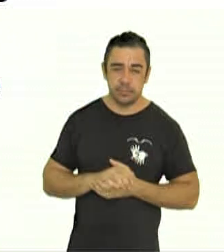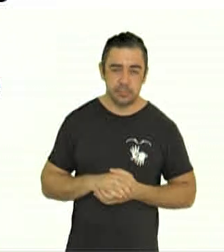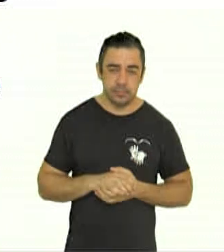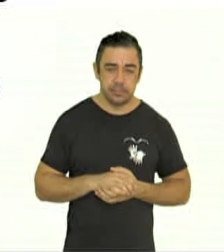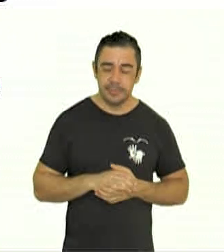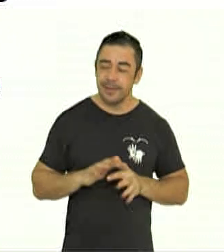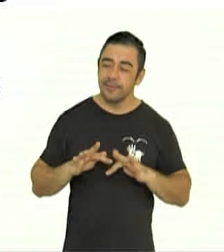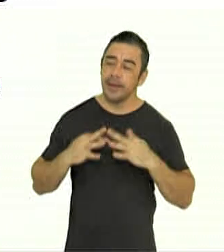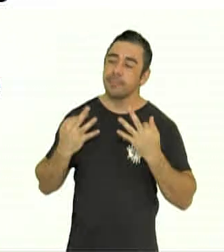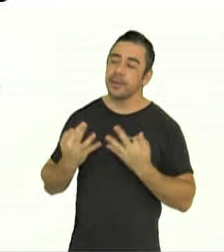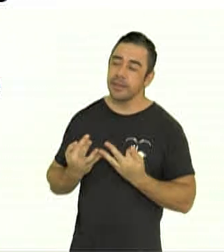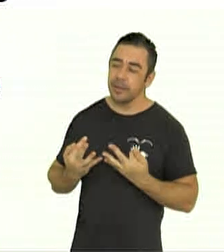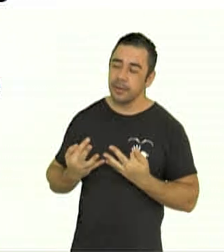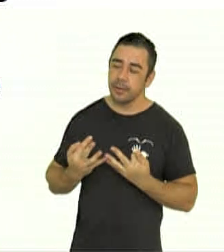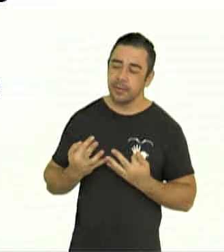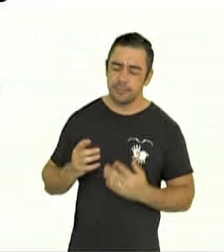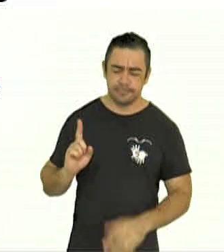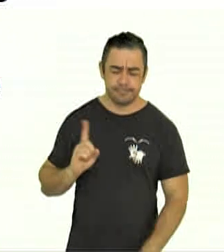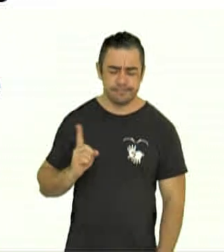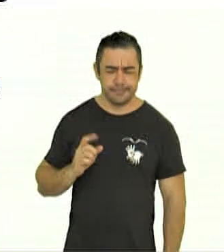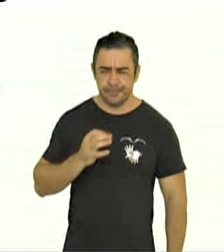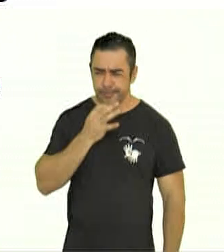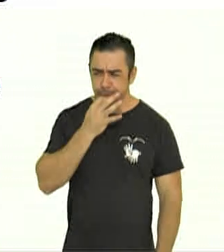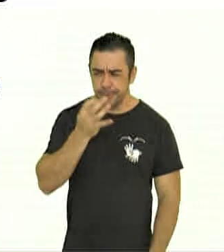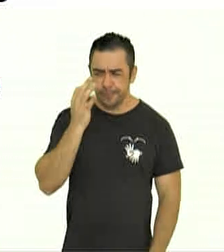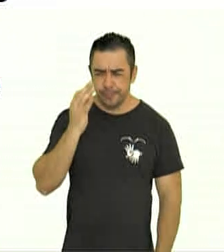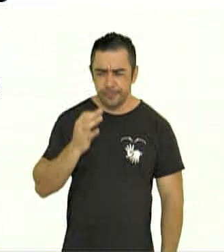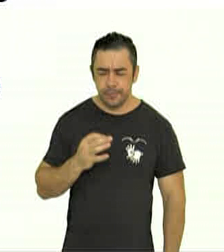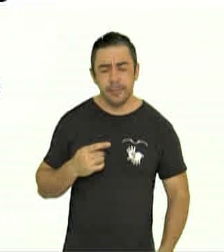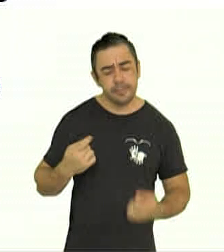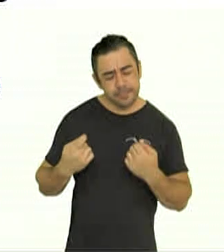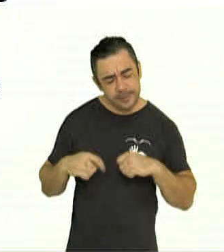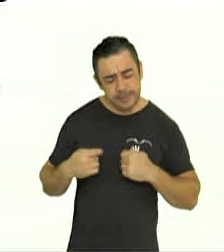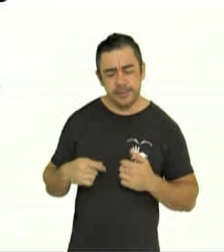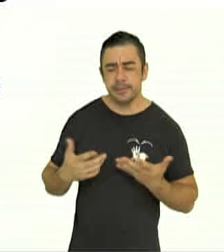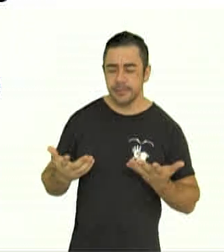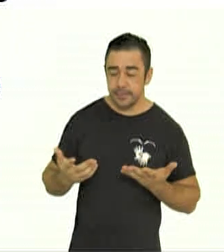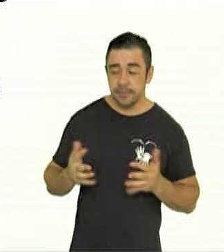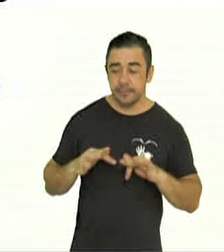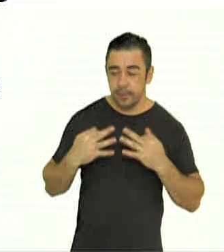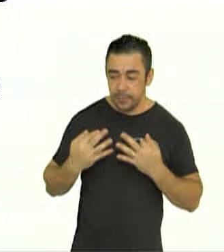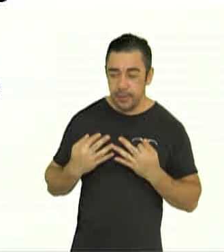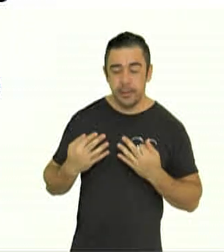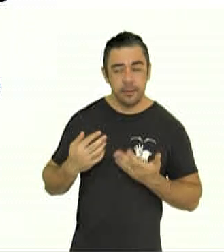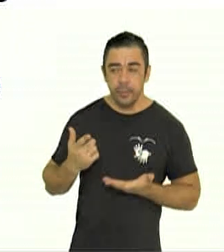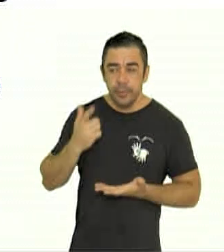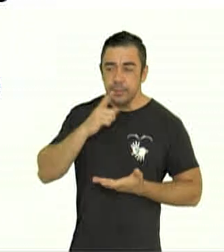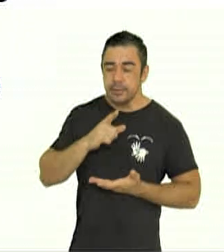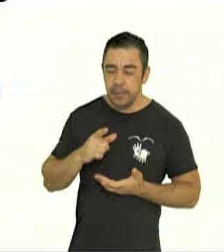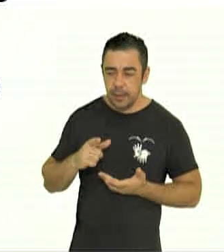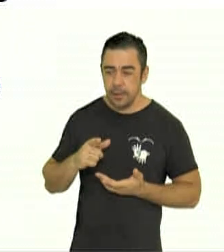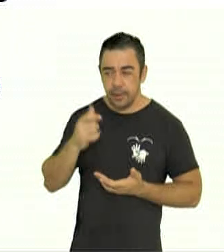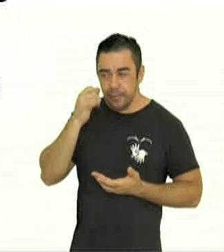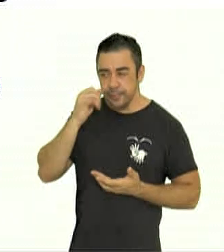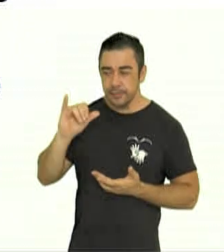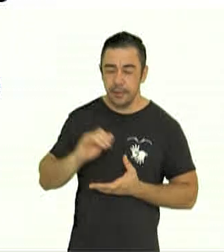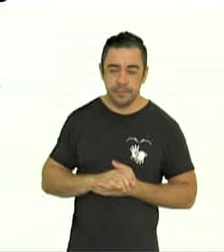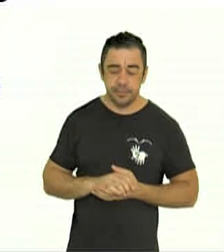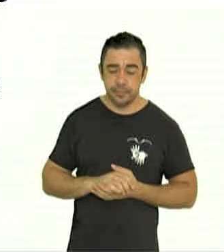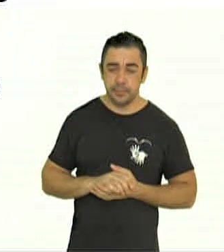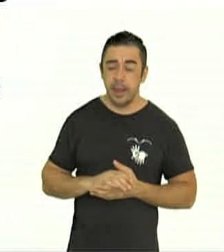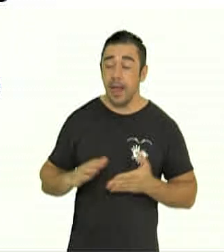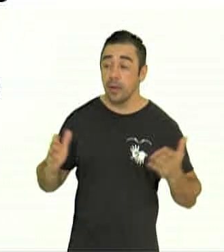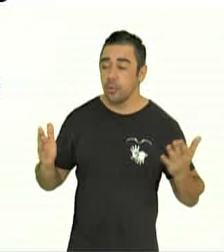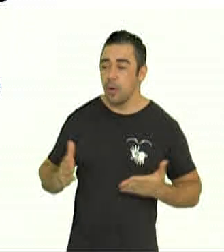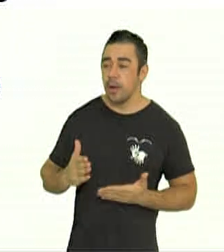às famílias. Família é um horror, mas um horror necessário ou inevitável, que dá no mesmo. Agora terei a